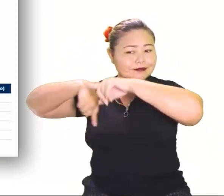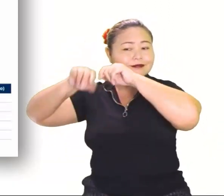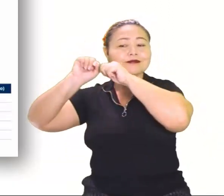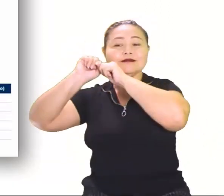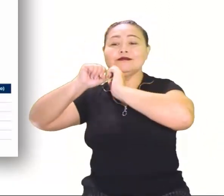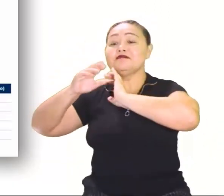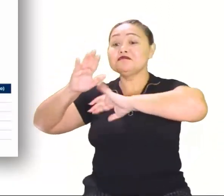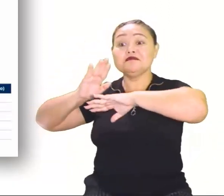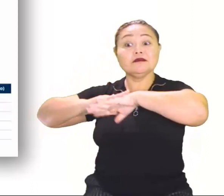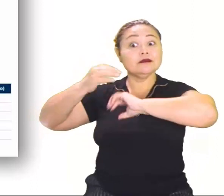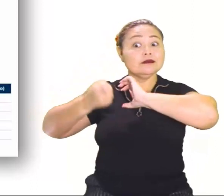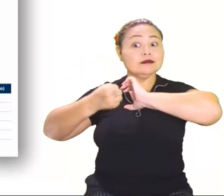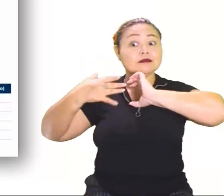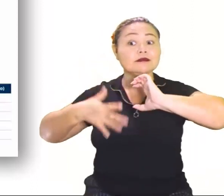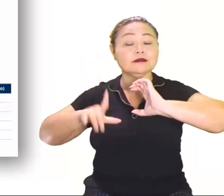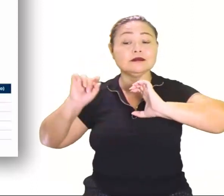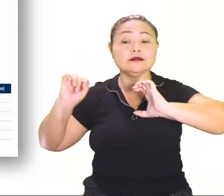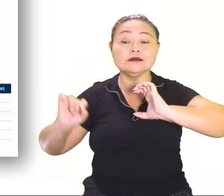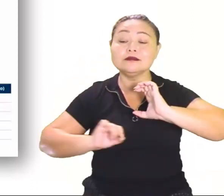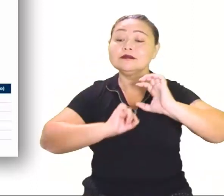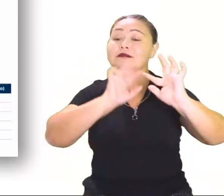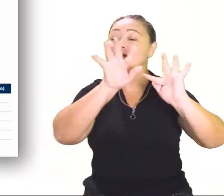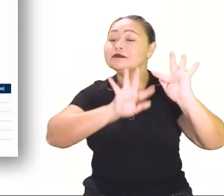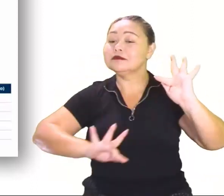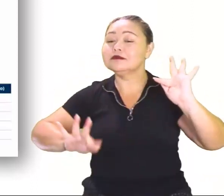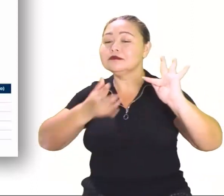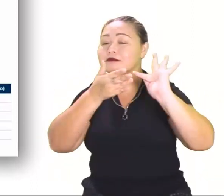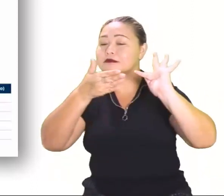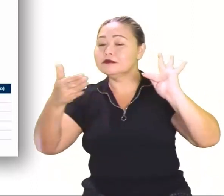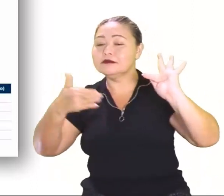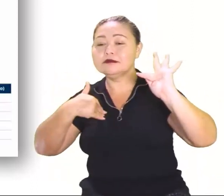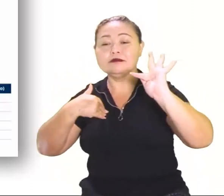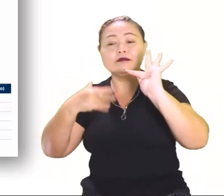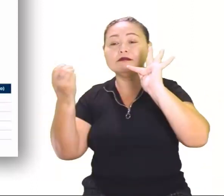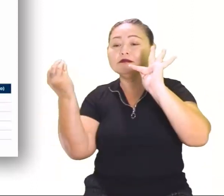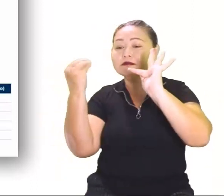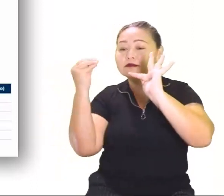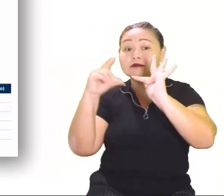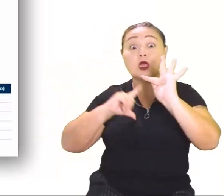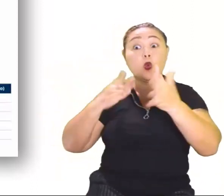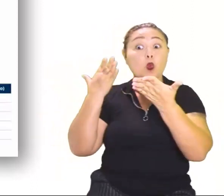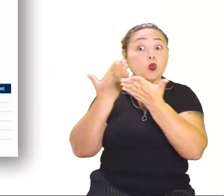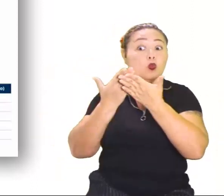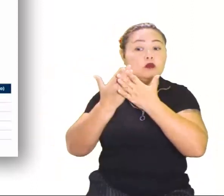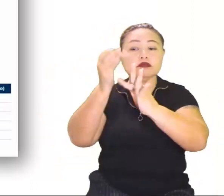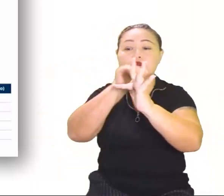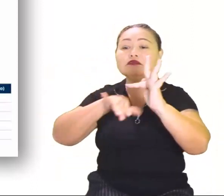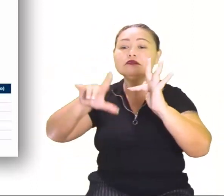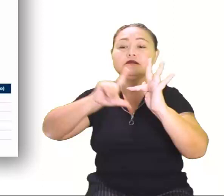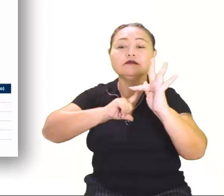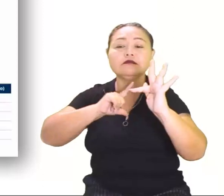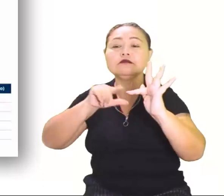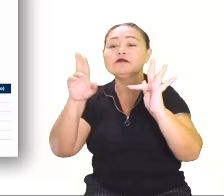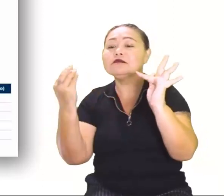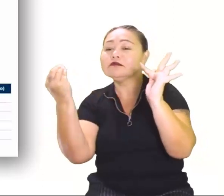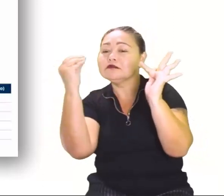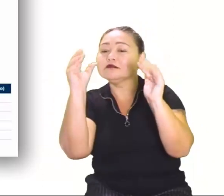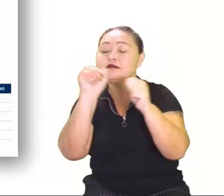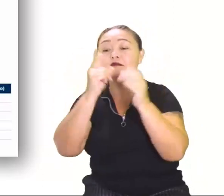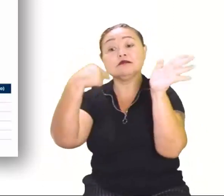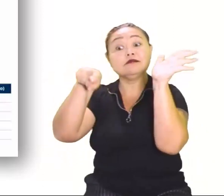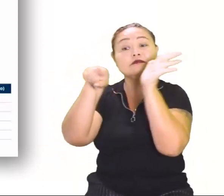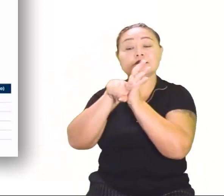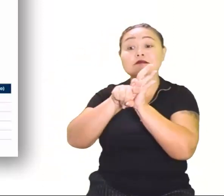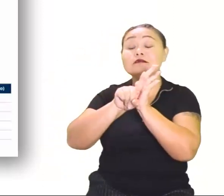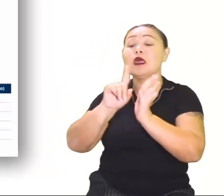mais algumas características. O que é a função modular, né? O gráfico, agora a gente estudou o gráfico. Ó, ao representar um módulo